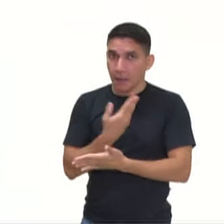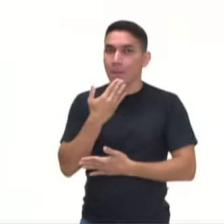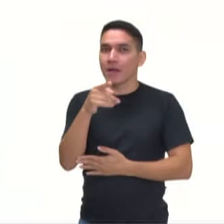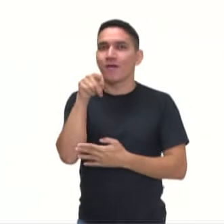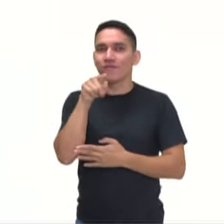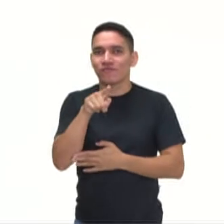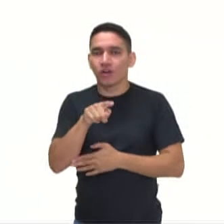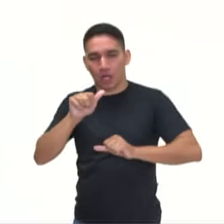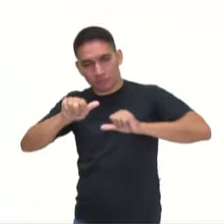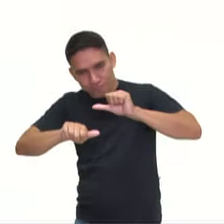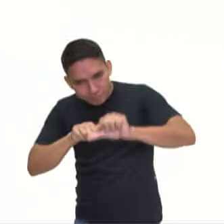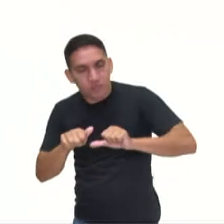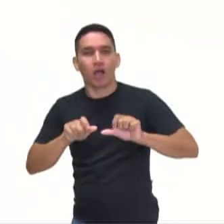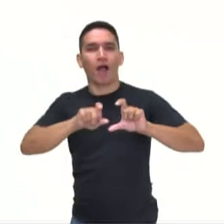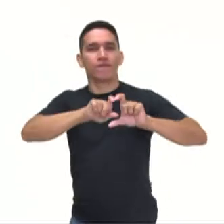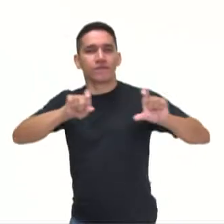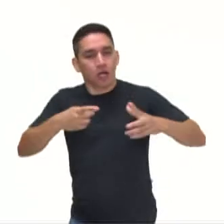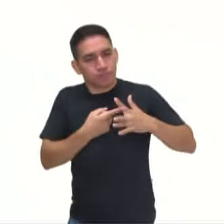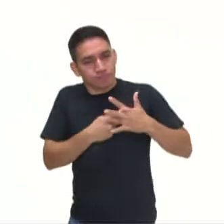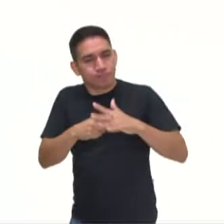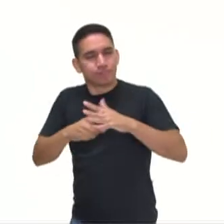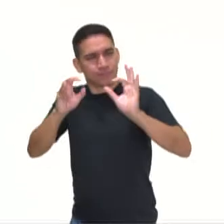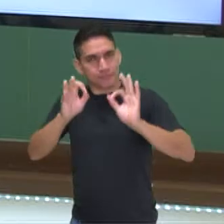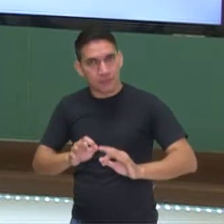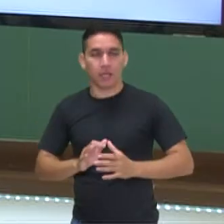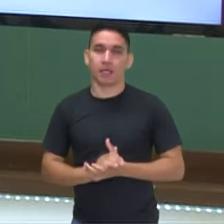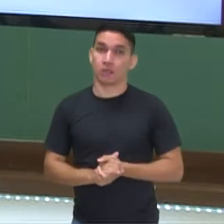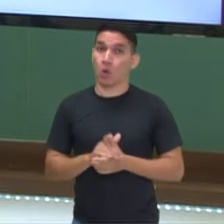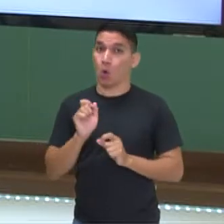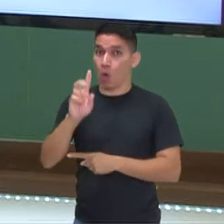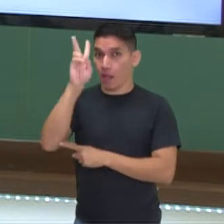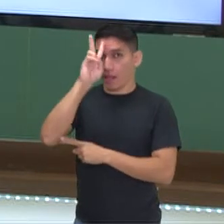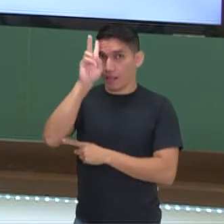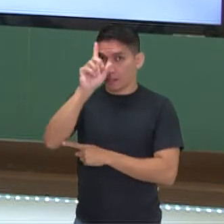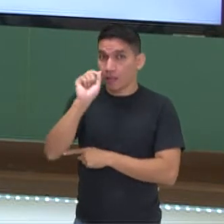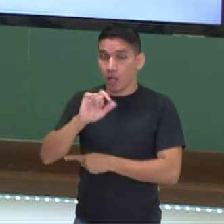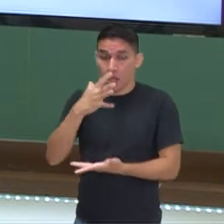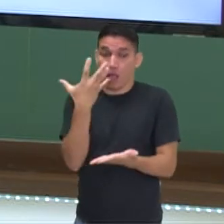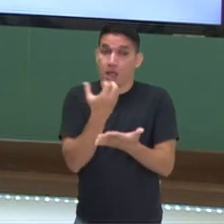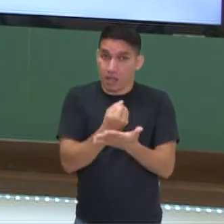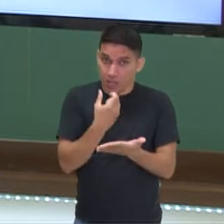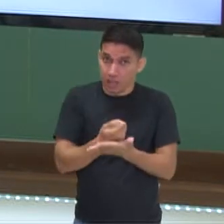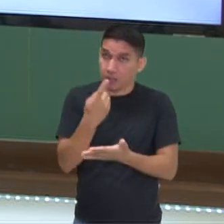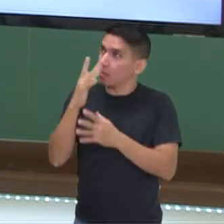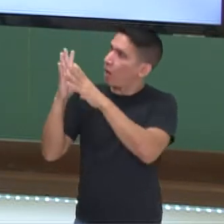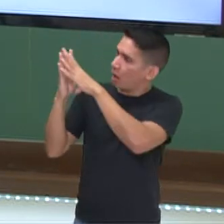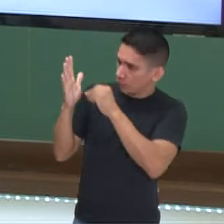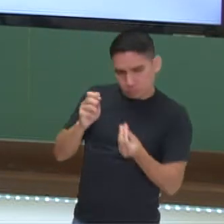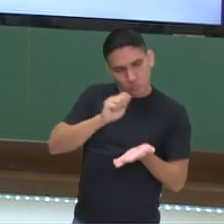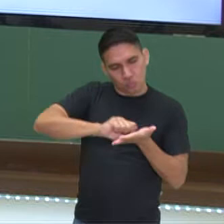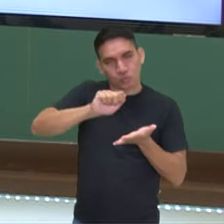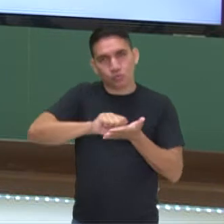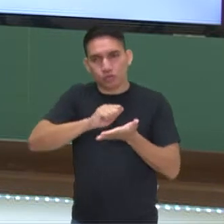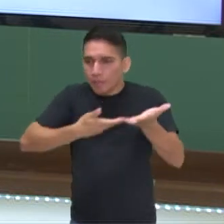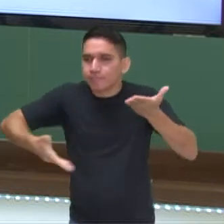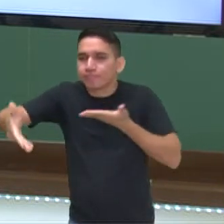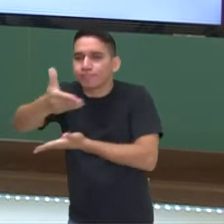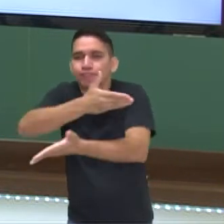você reescreva a frase corretamente. Lembre-se, Registre no seu caderno,